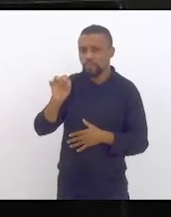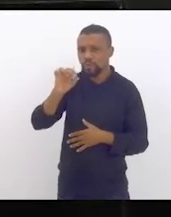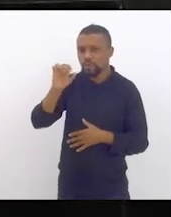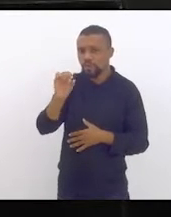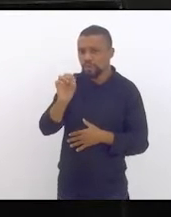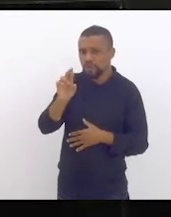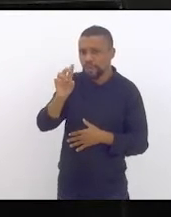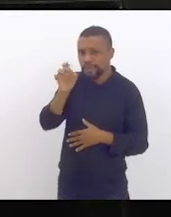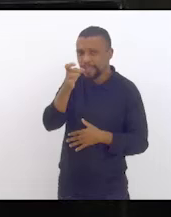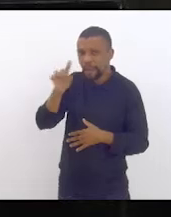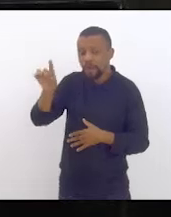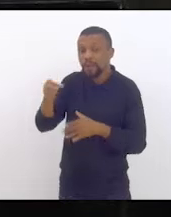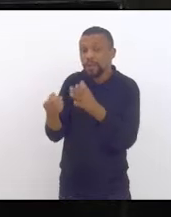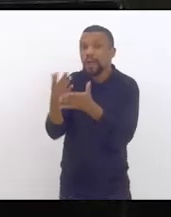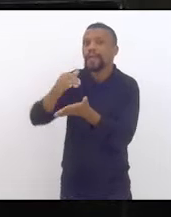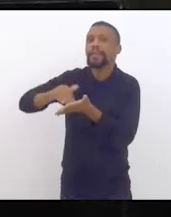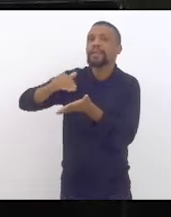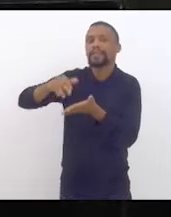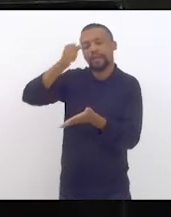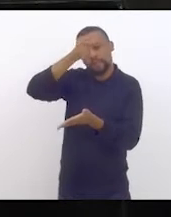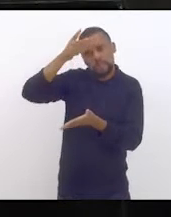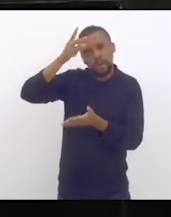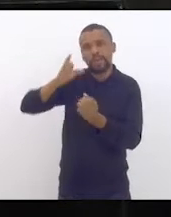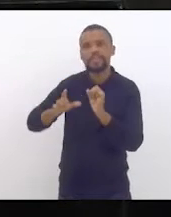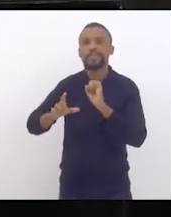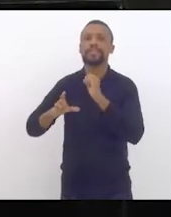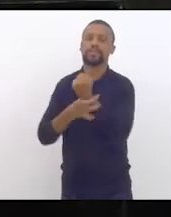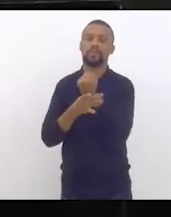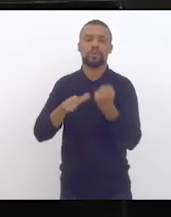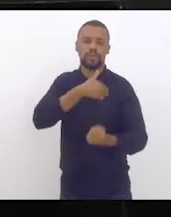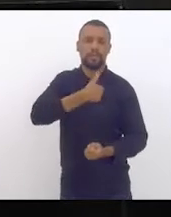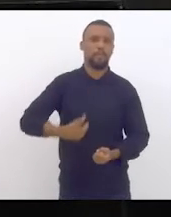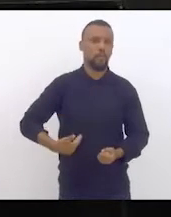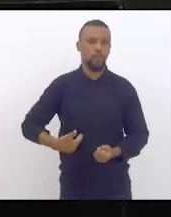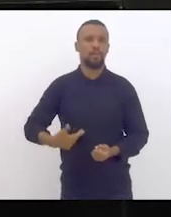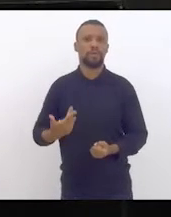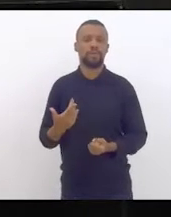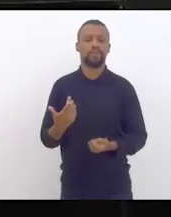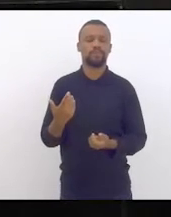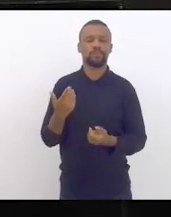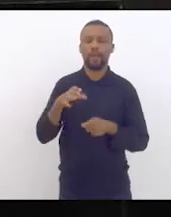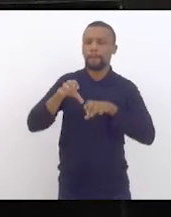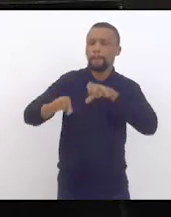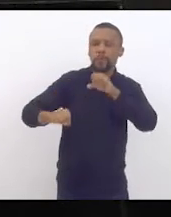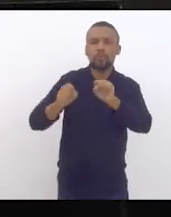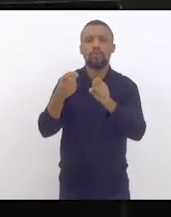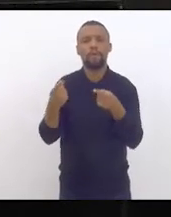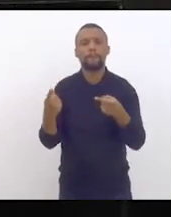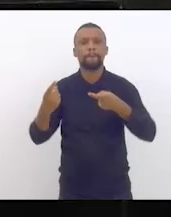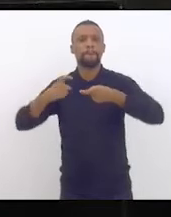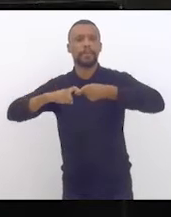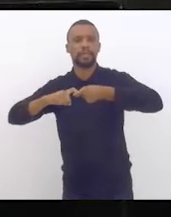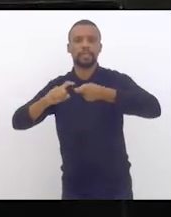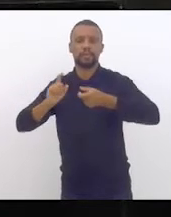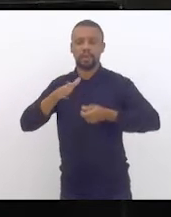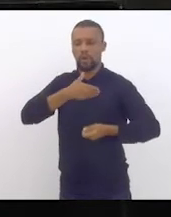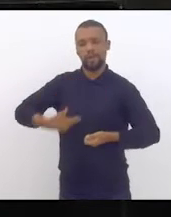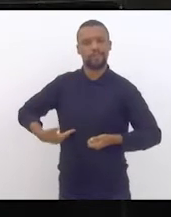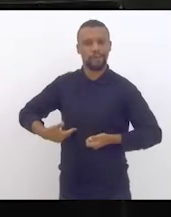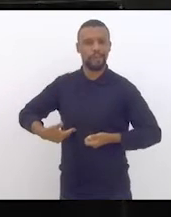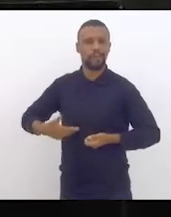criou a secretaria municipal de segurança pública buscou parceria junto ao governo do estado